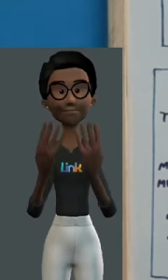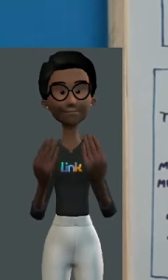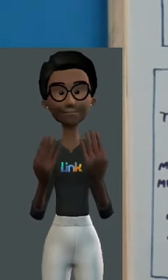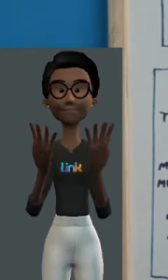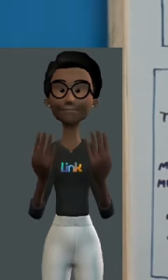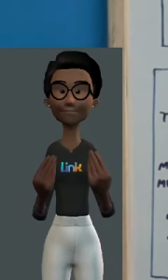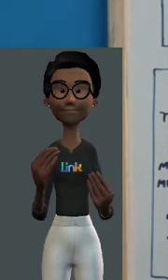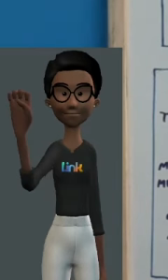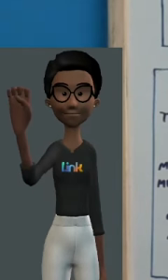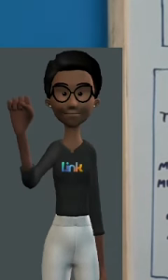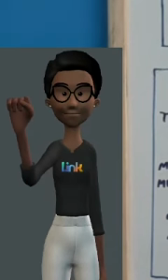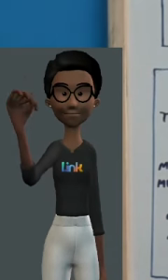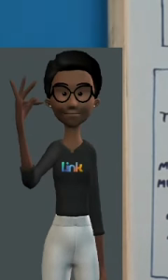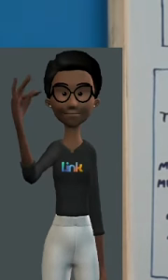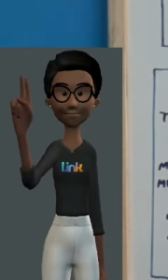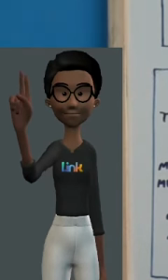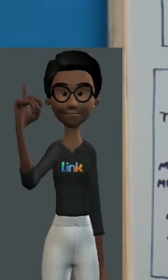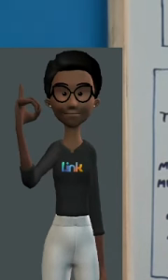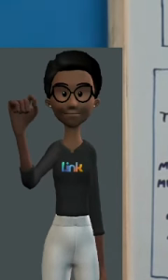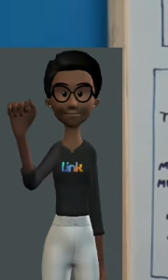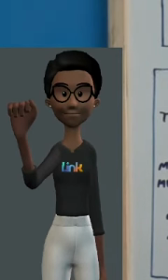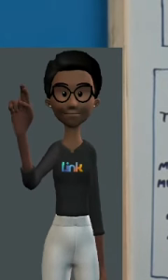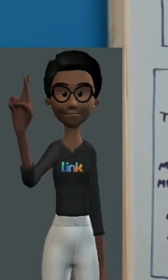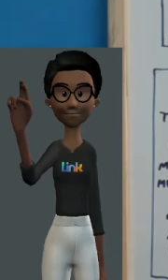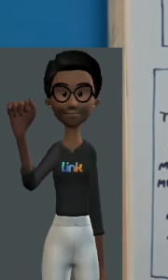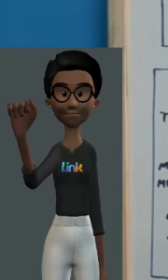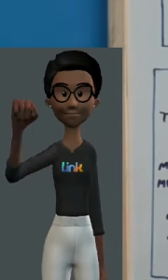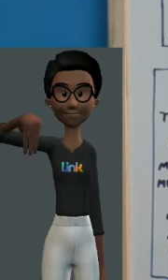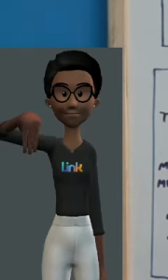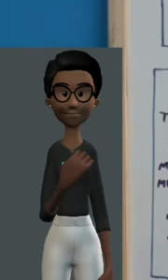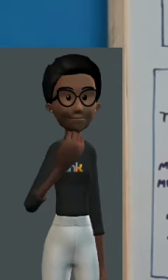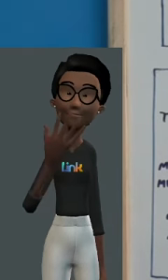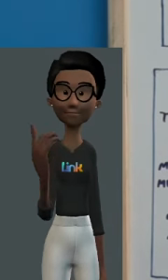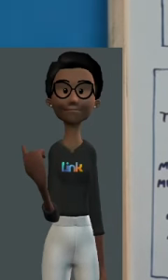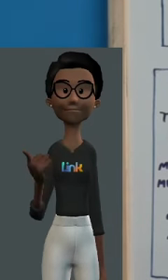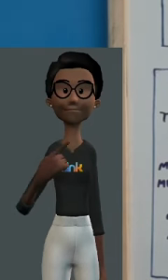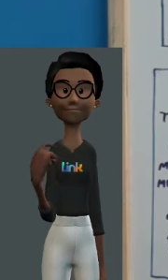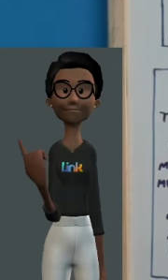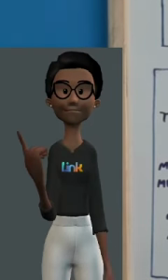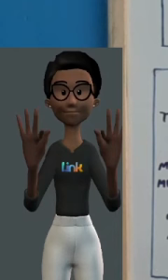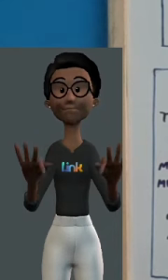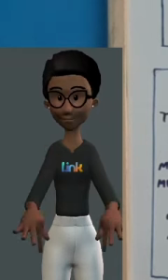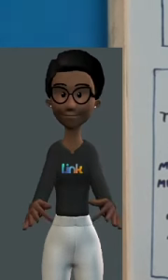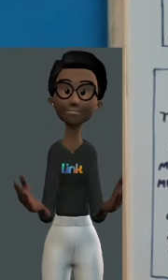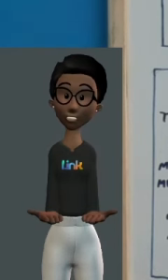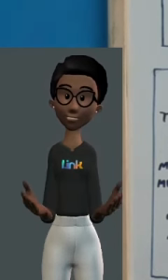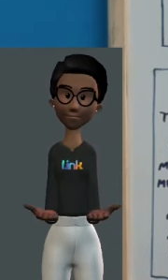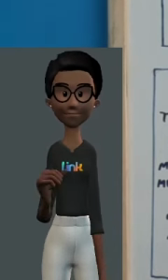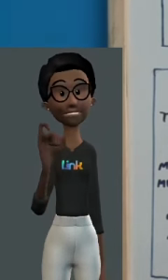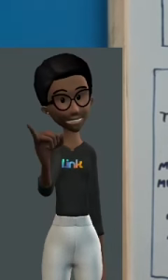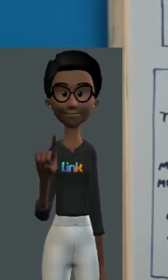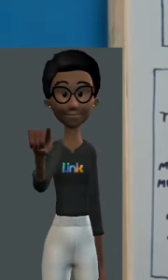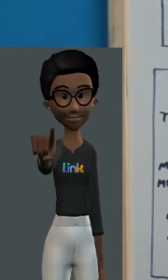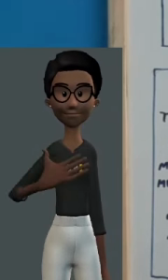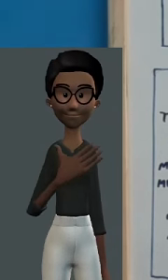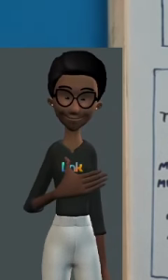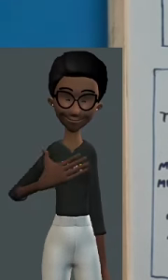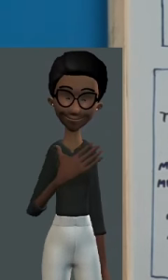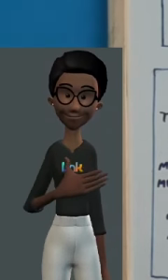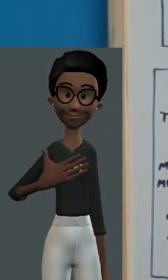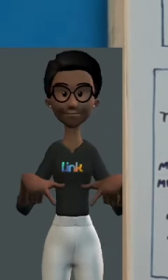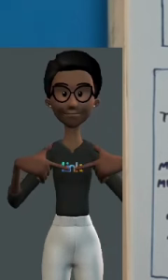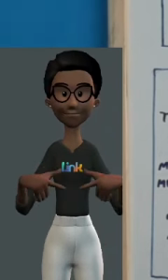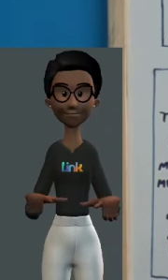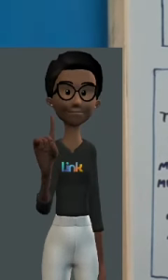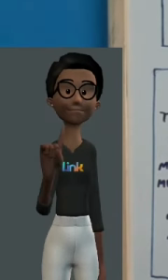você gostou desse vídeo, eu peço que compartilhe com seus colegas, porque está dando muito trabalho fazer eles. Não se esqueça de ativar os